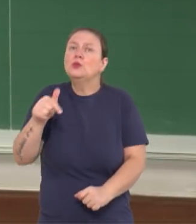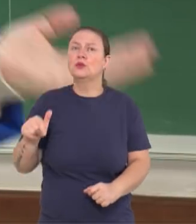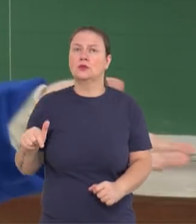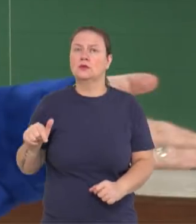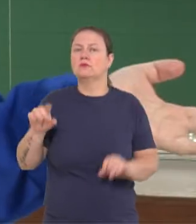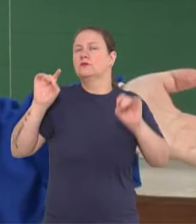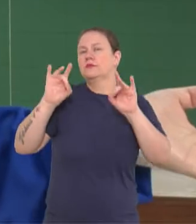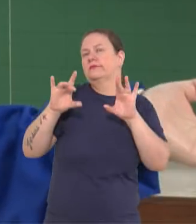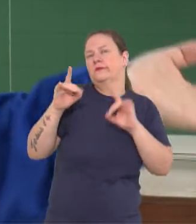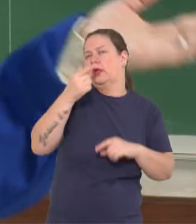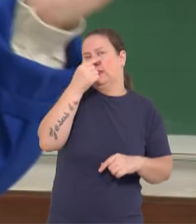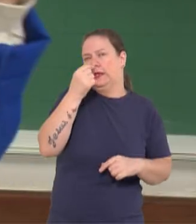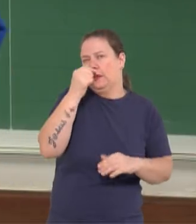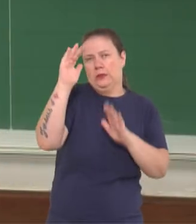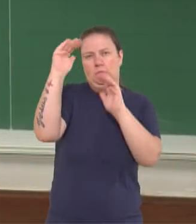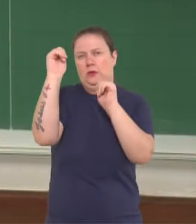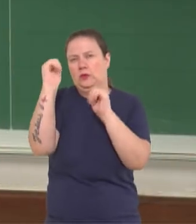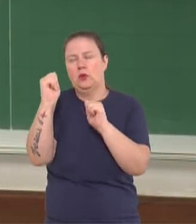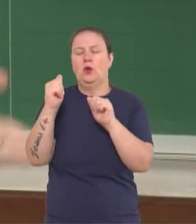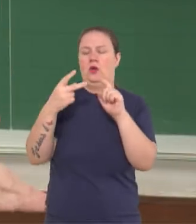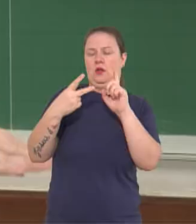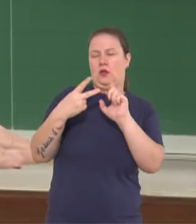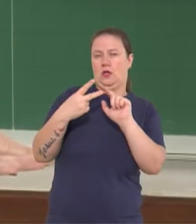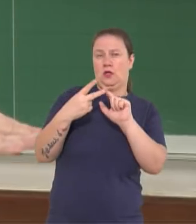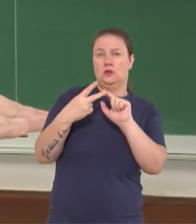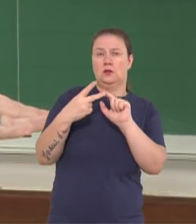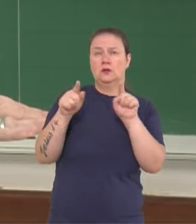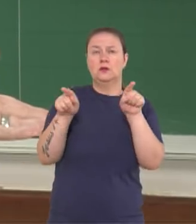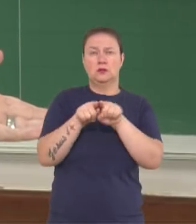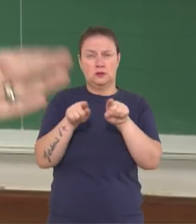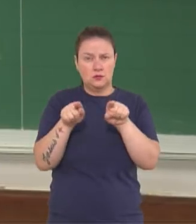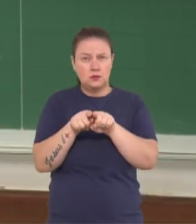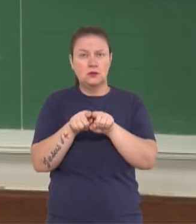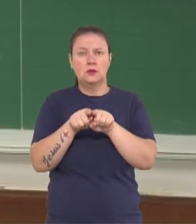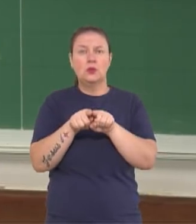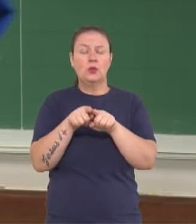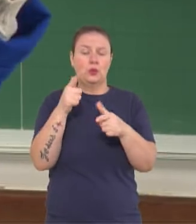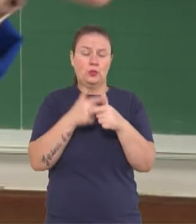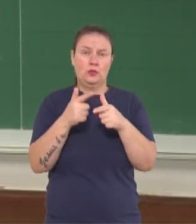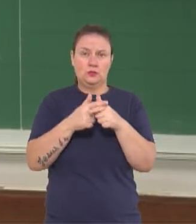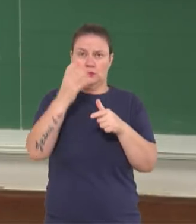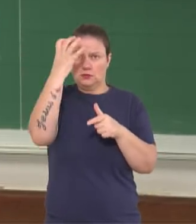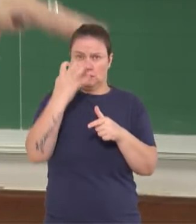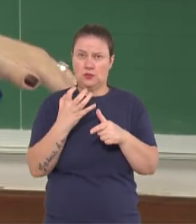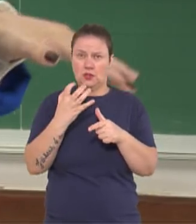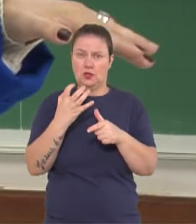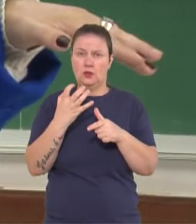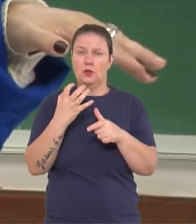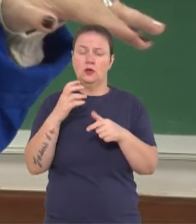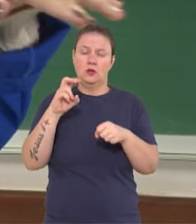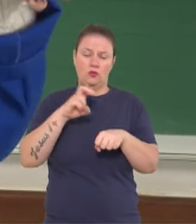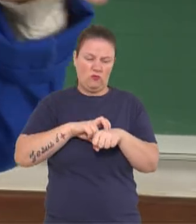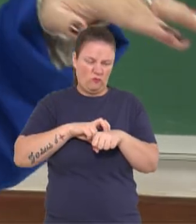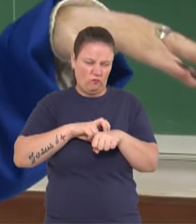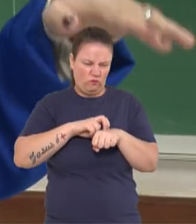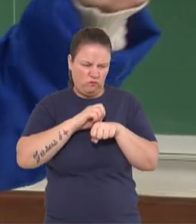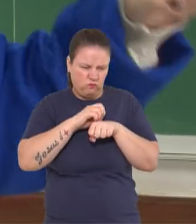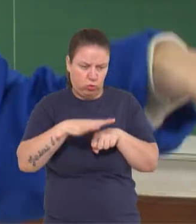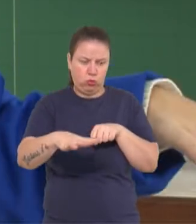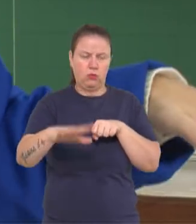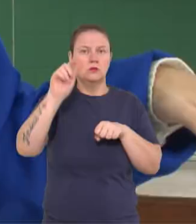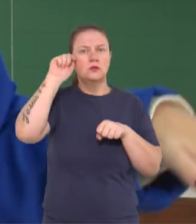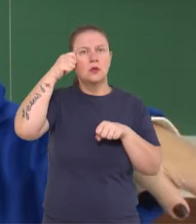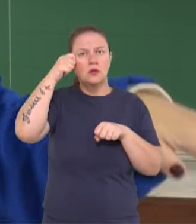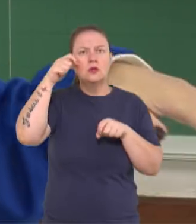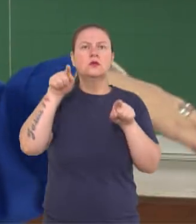gripe espanhola, né? A gente pode pensar aí na peste negra, que matou aí um número exorbitante de pessoas, um número bem significativo de